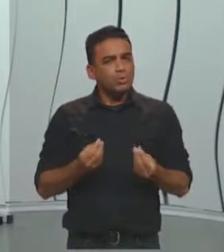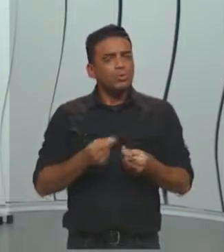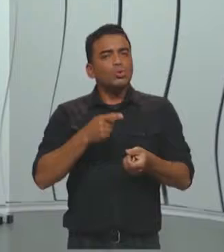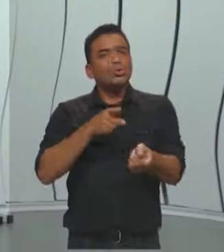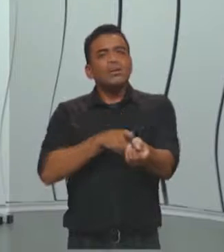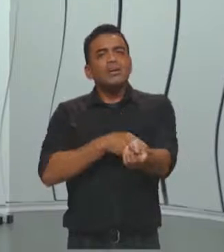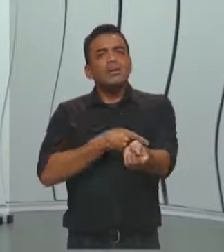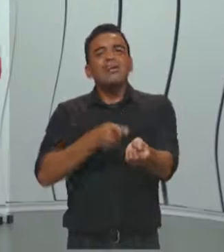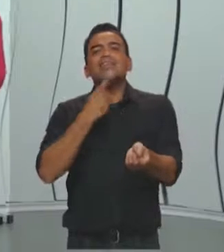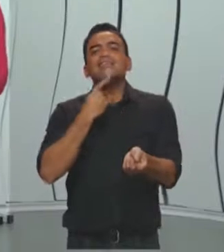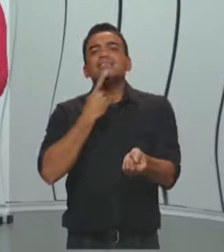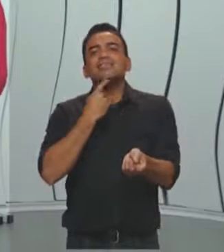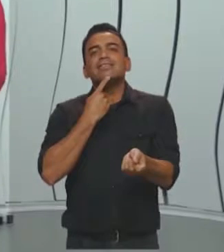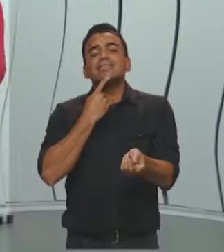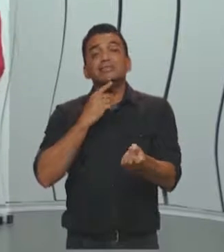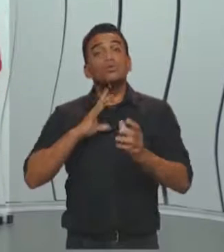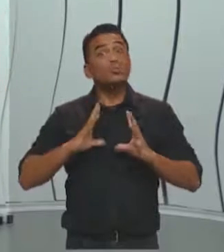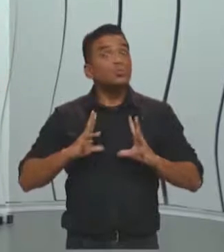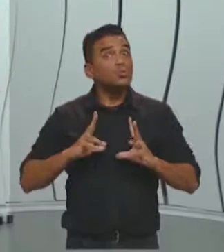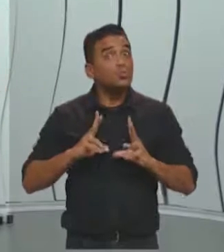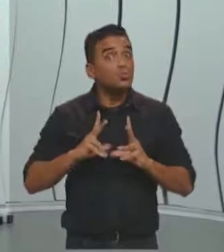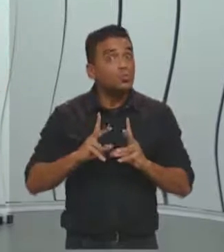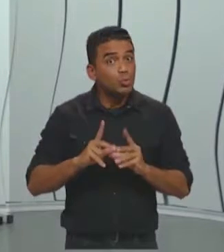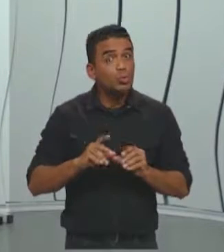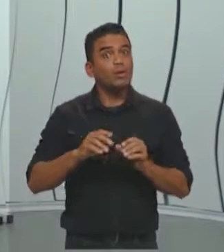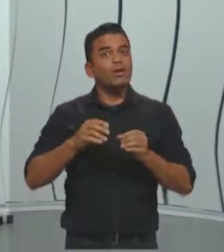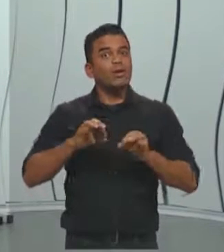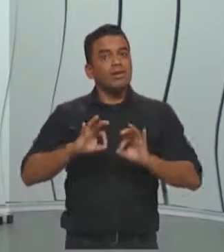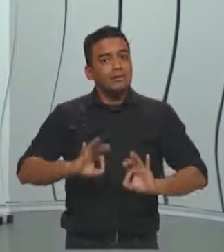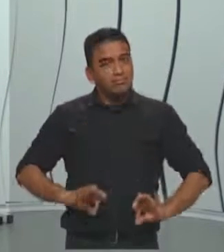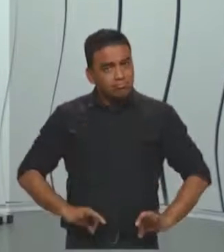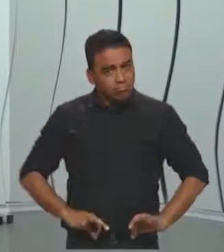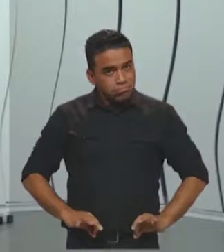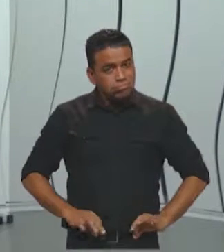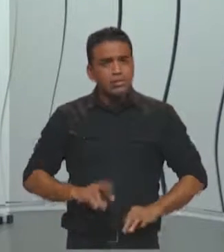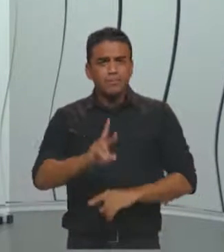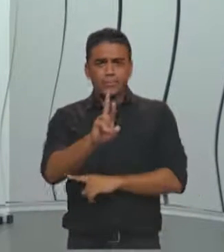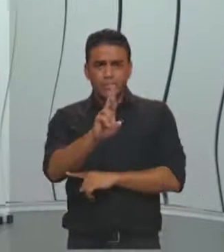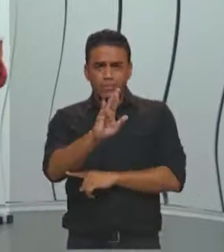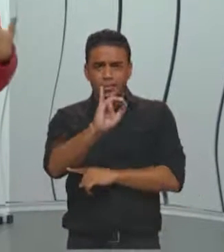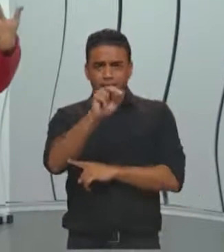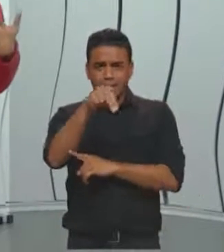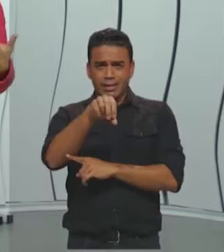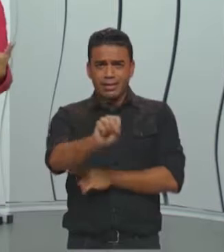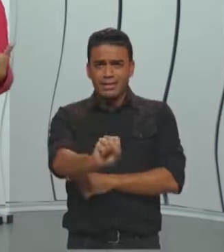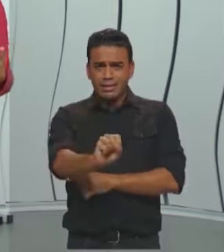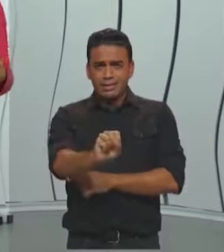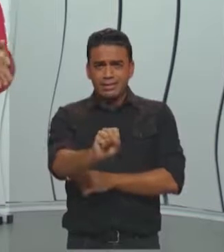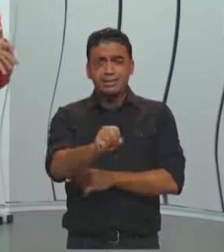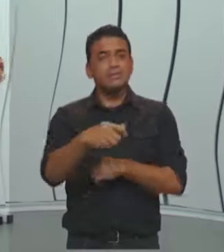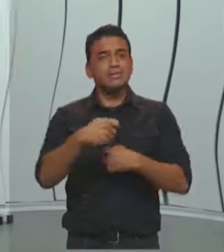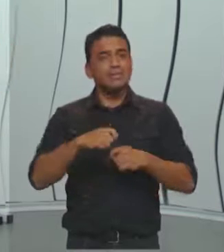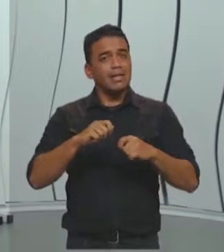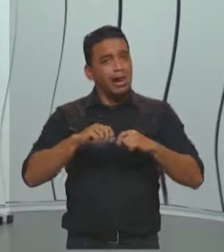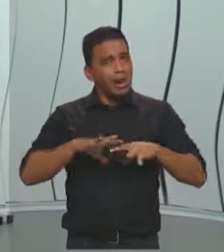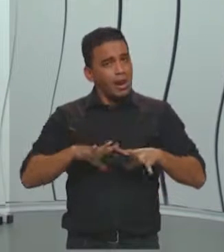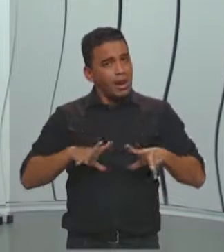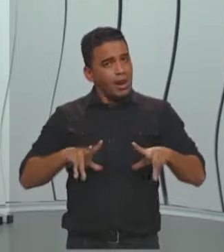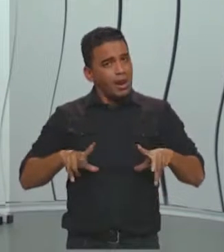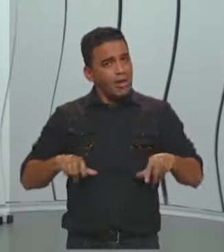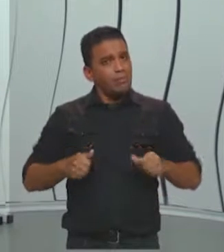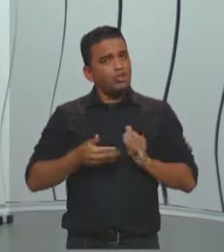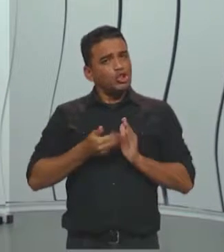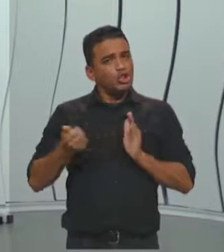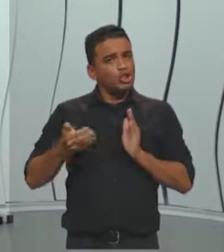nosso sangue, todo momento ele passa pelo sistema excretor, pelos rins, para ser filtrado, para retirar